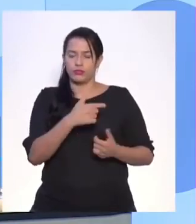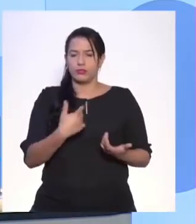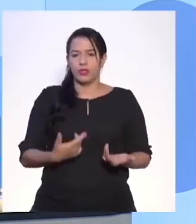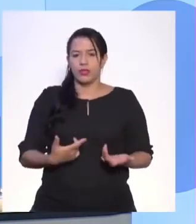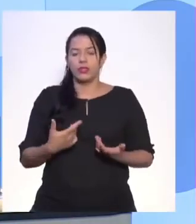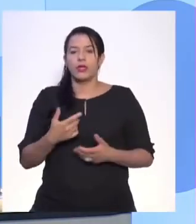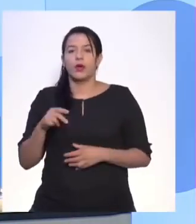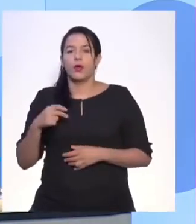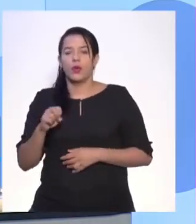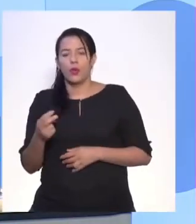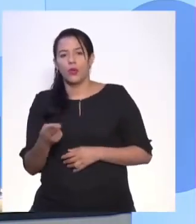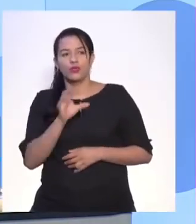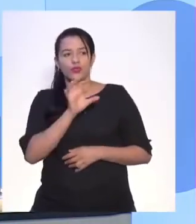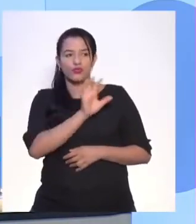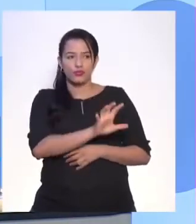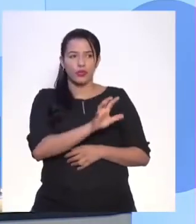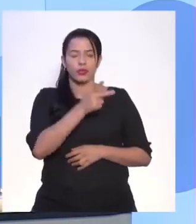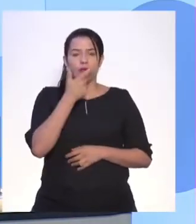falam.